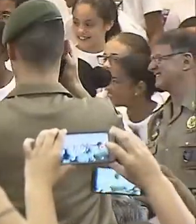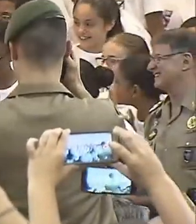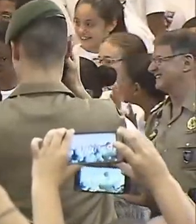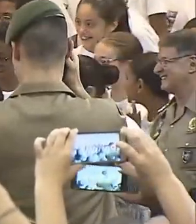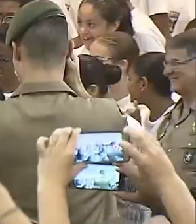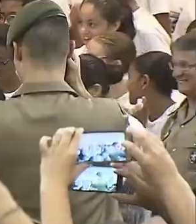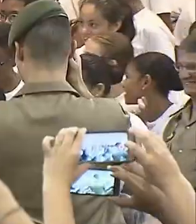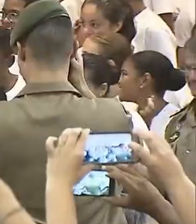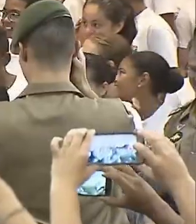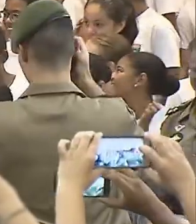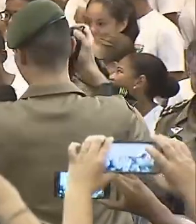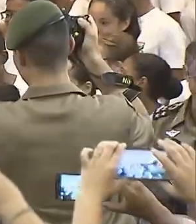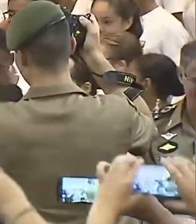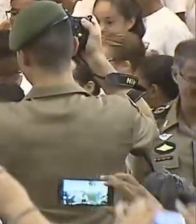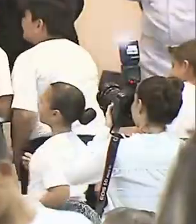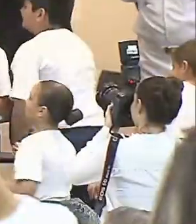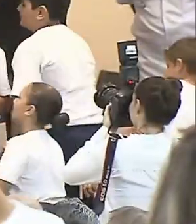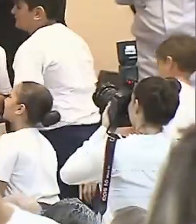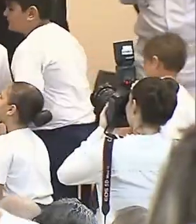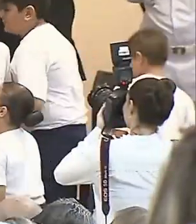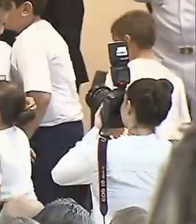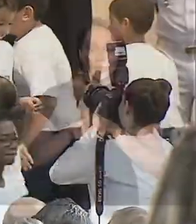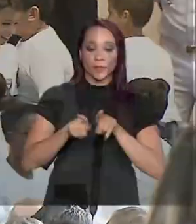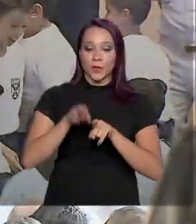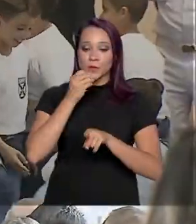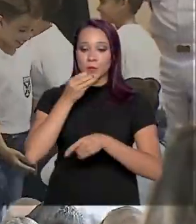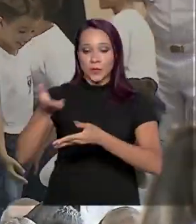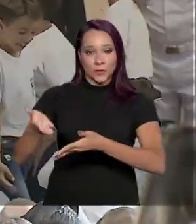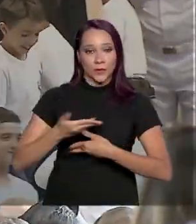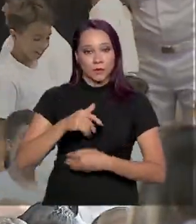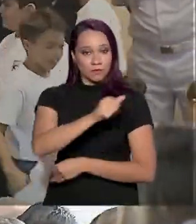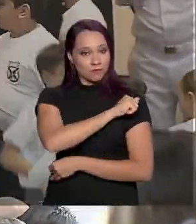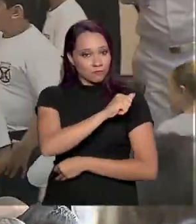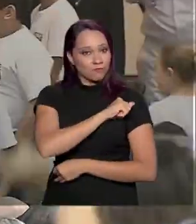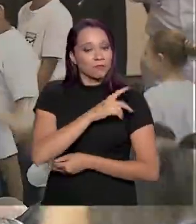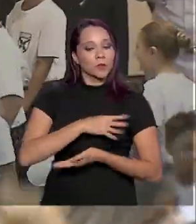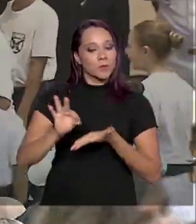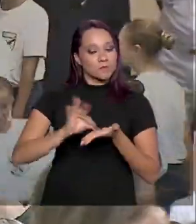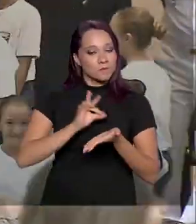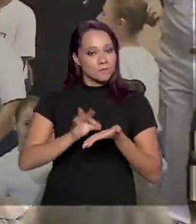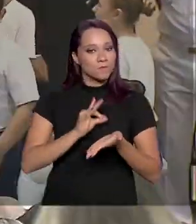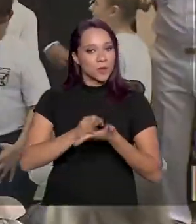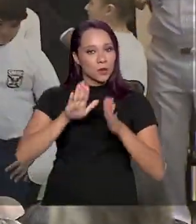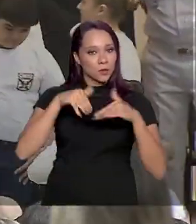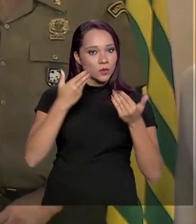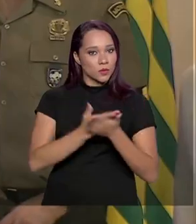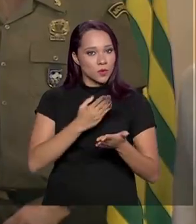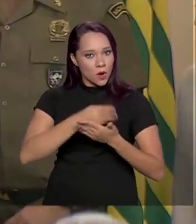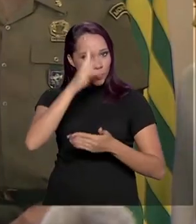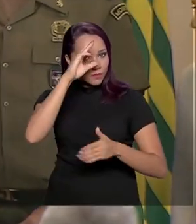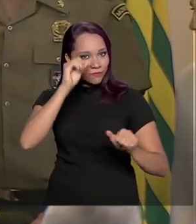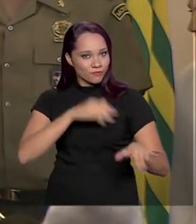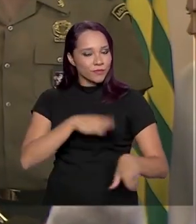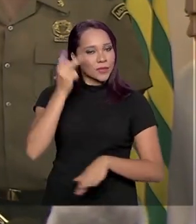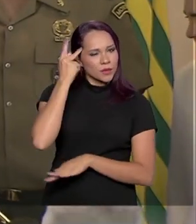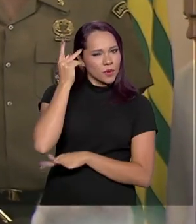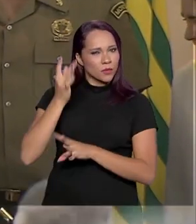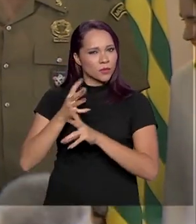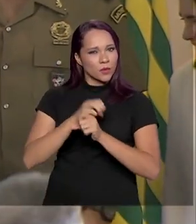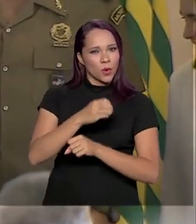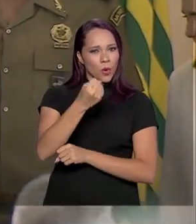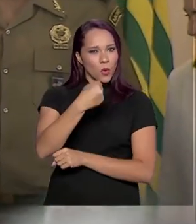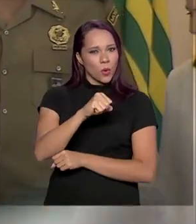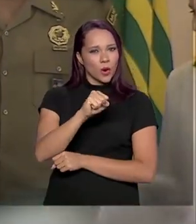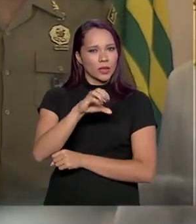O presidente participou ainda da cerimônia de boas-vindas aos alunos recém-matriculados no Colégio Militar de São Paulo. São cerca de 80